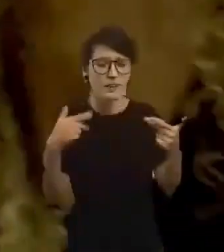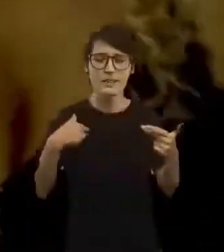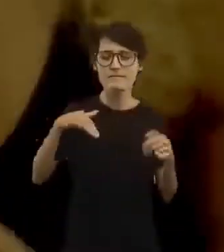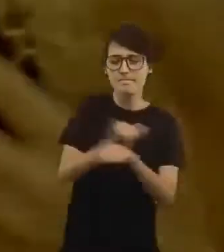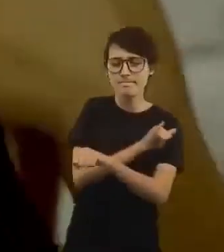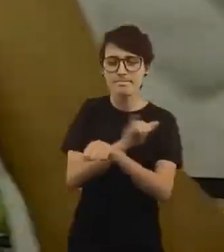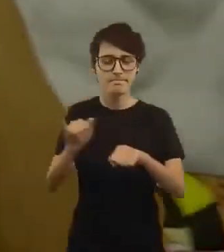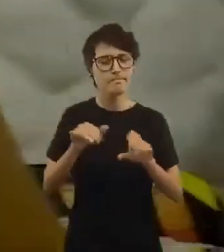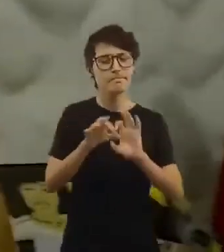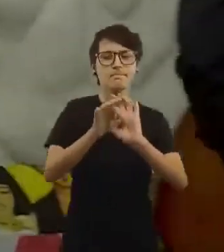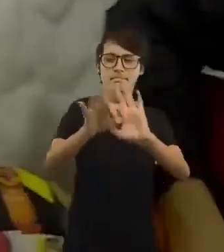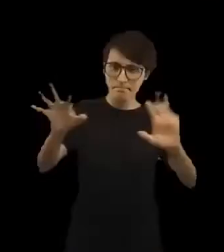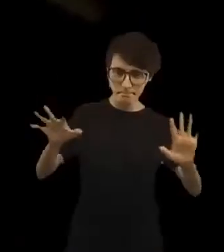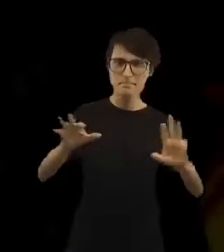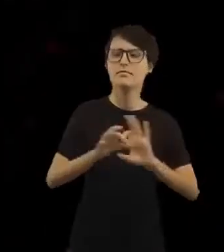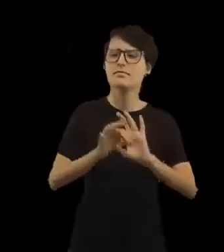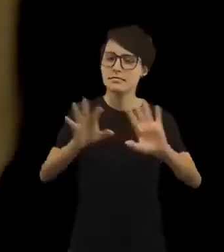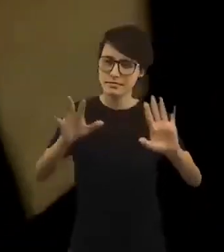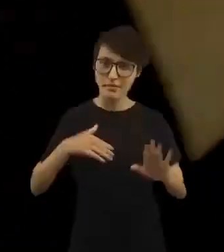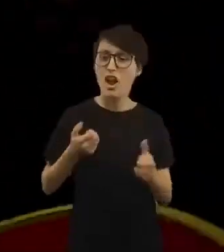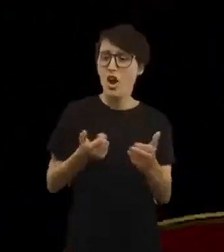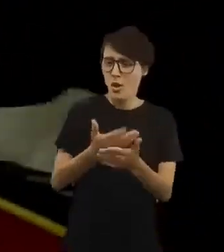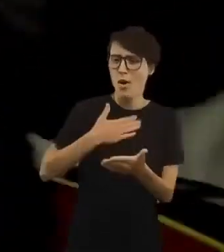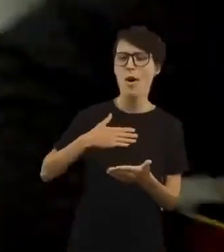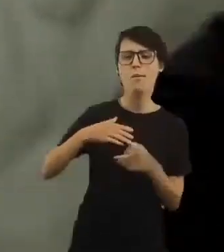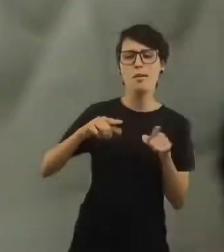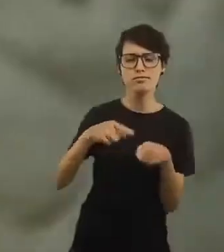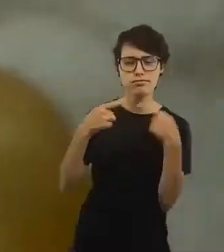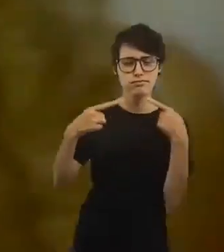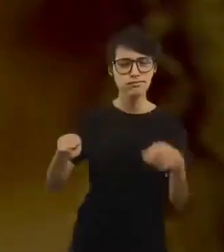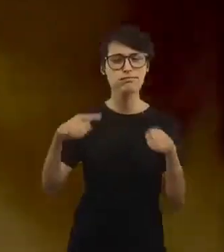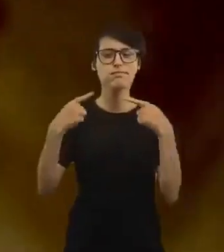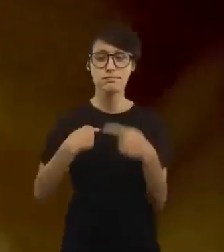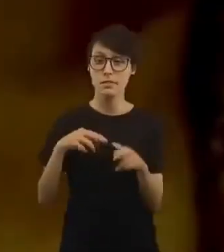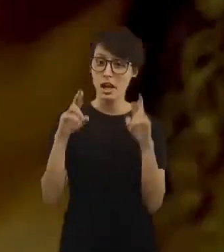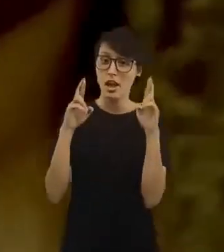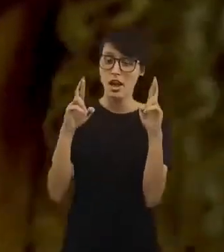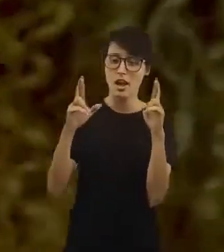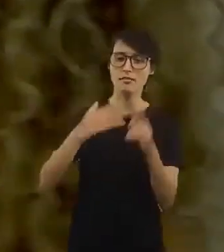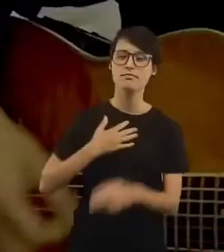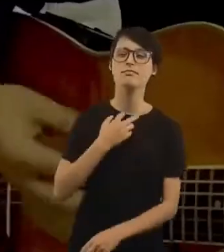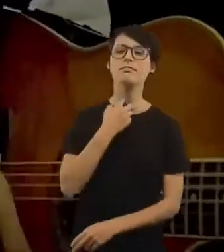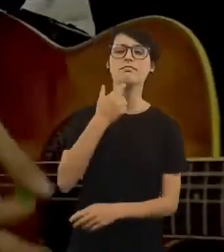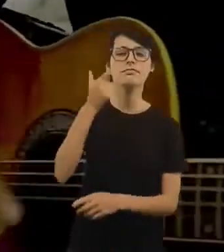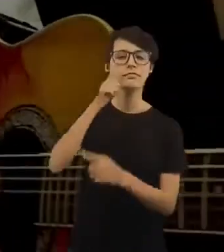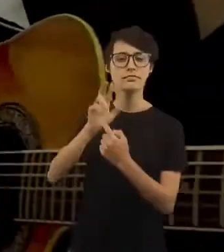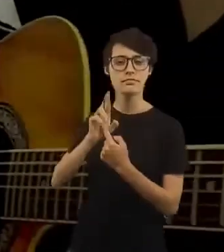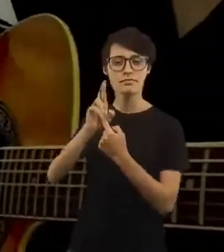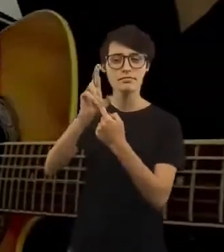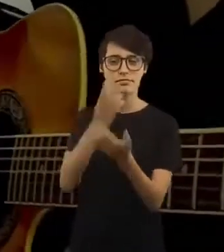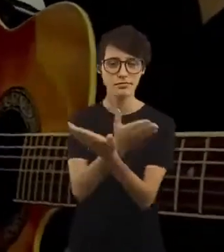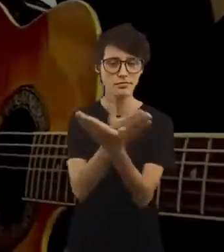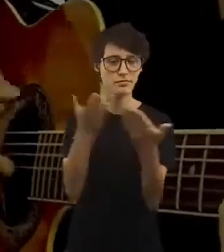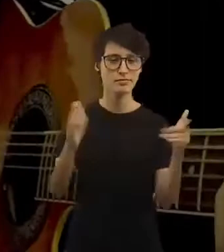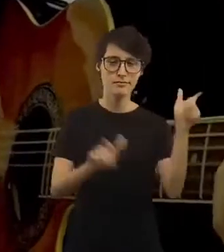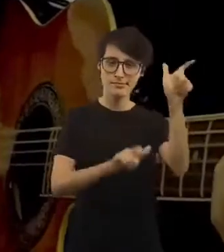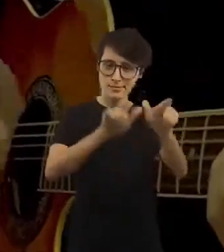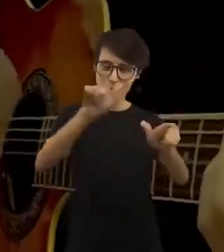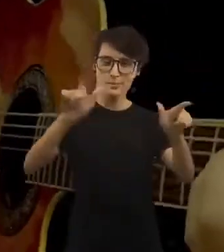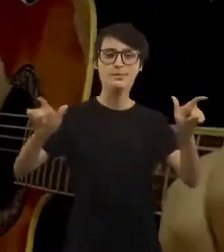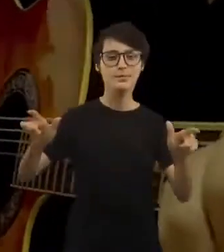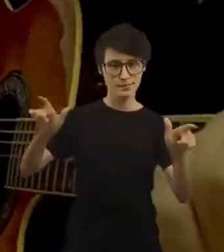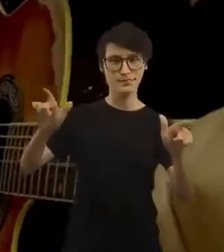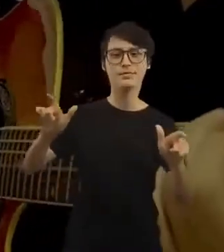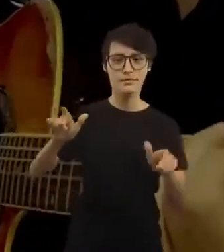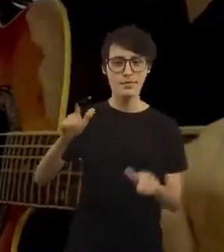vontade, pode comprar o meu CD e me ouvir. Que minha voz seja luz, que ilumine seu ser. O